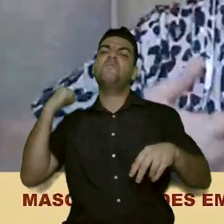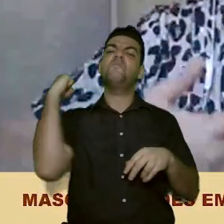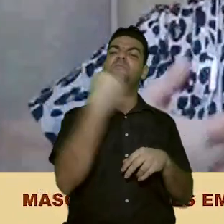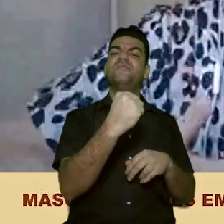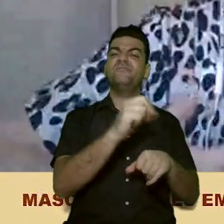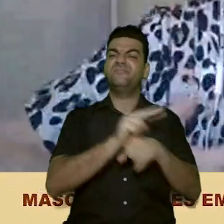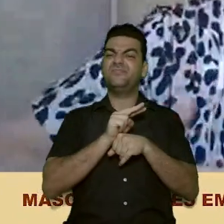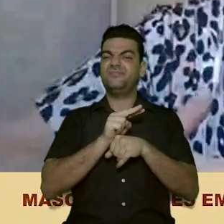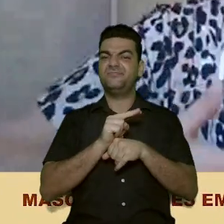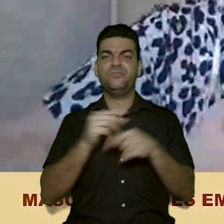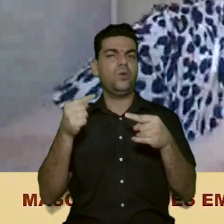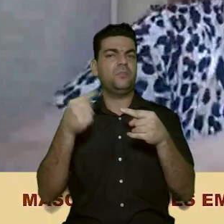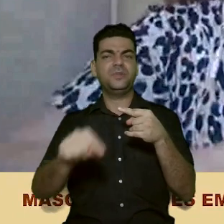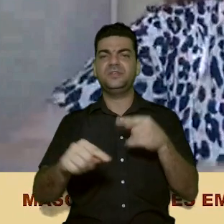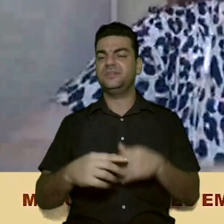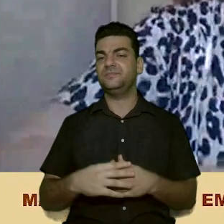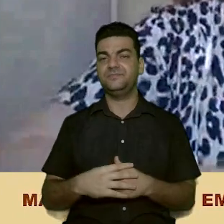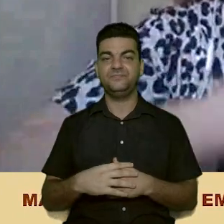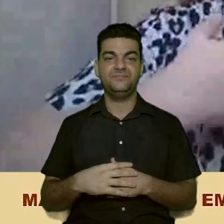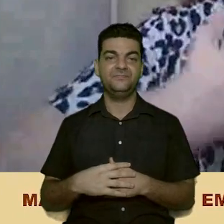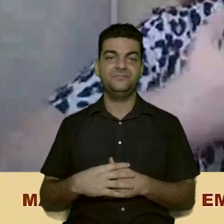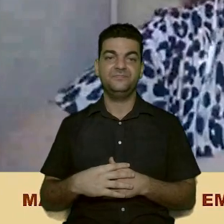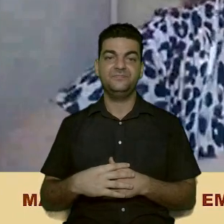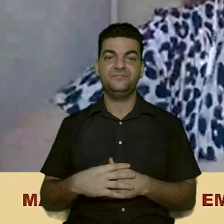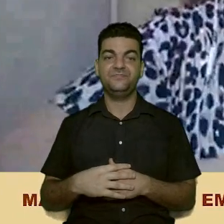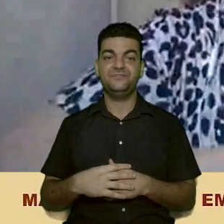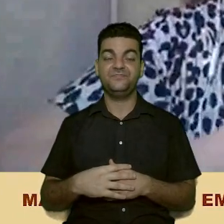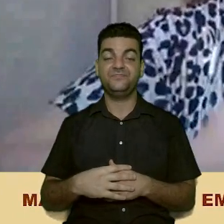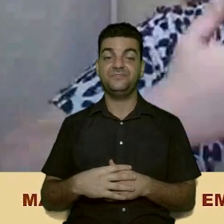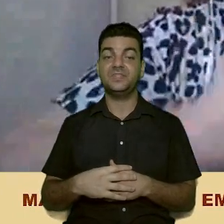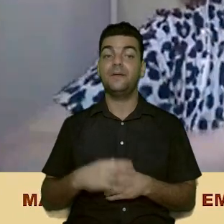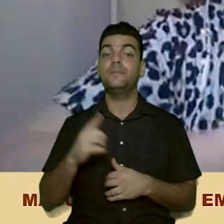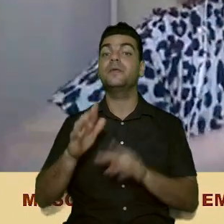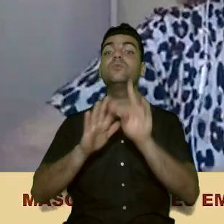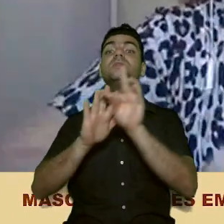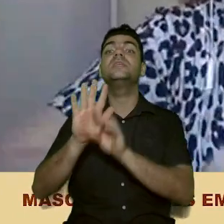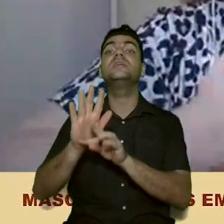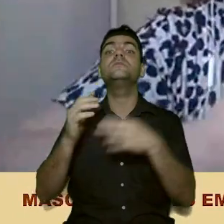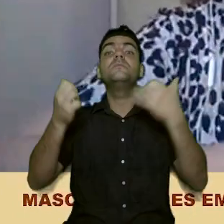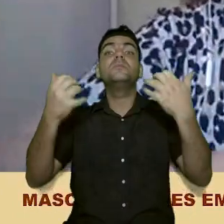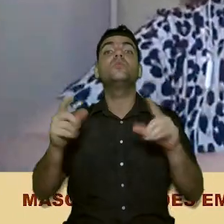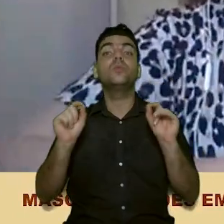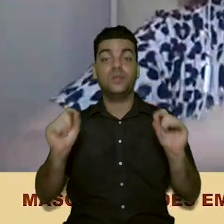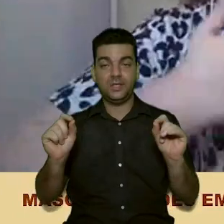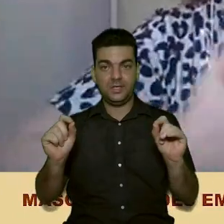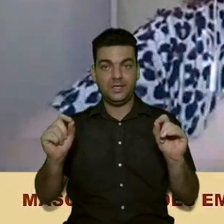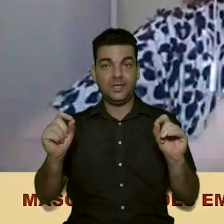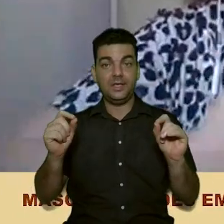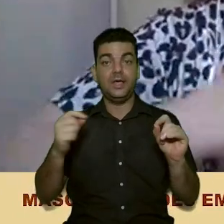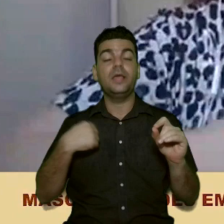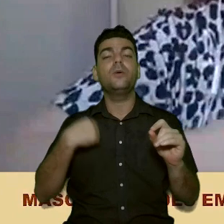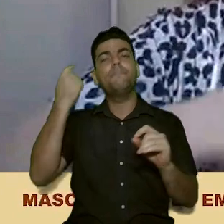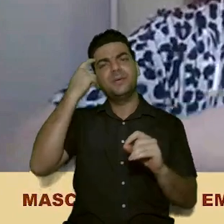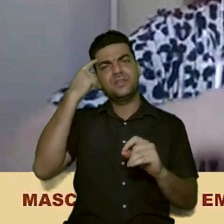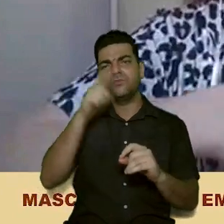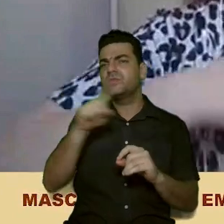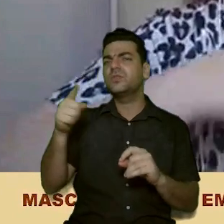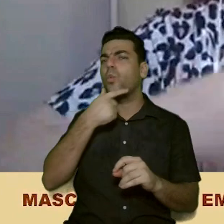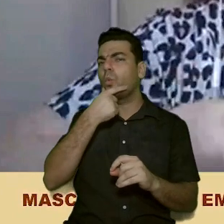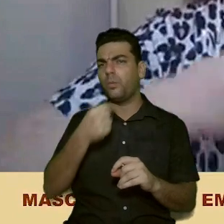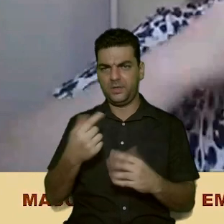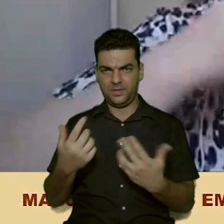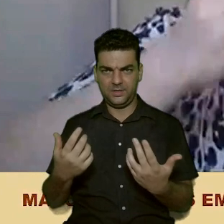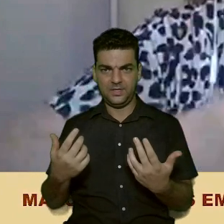defender e proteger a sua honra. E nesse texto eu fiz uma provocação para os homens. Por que eu